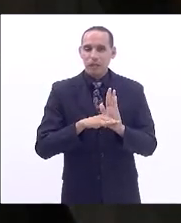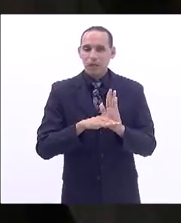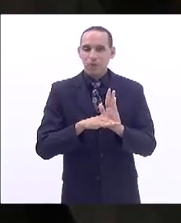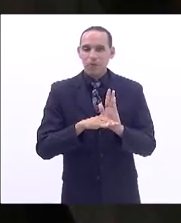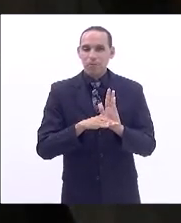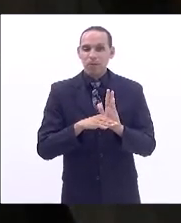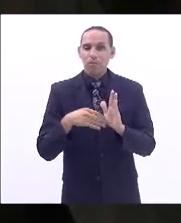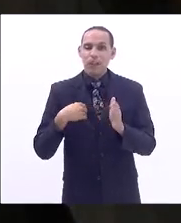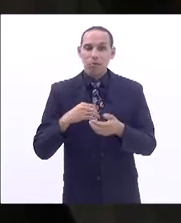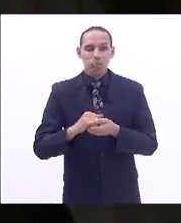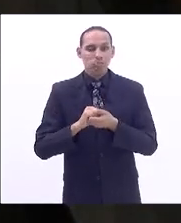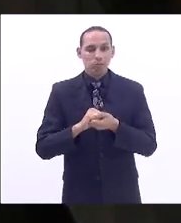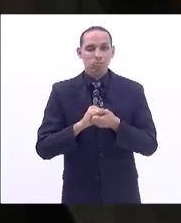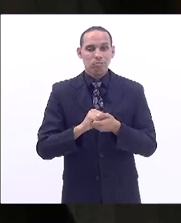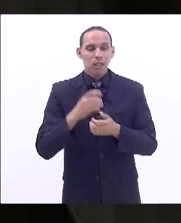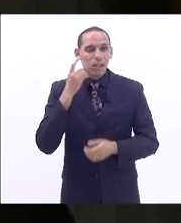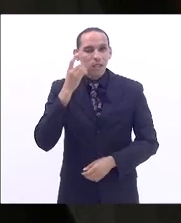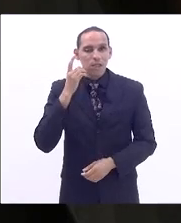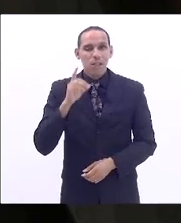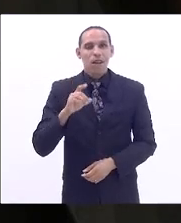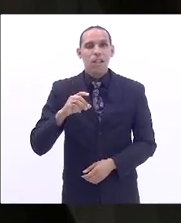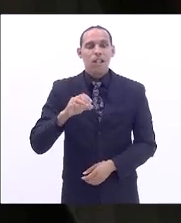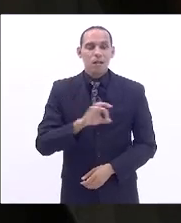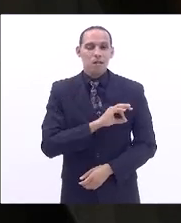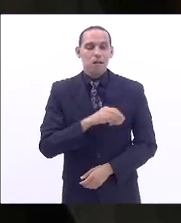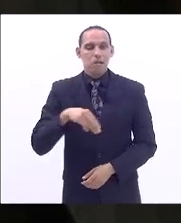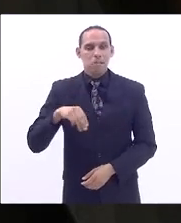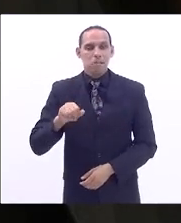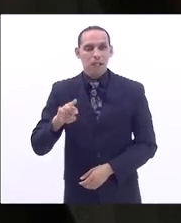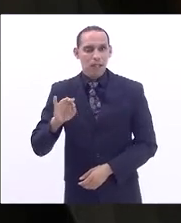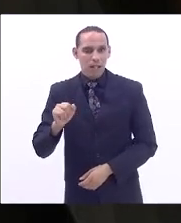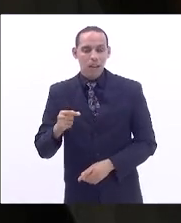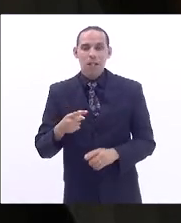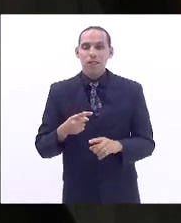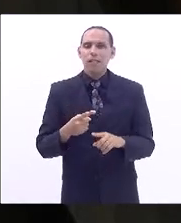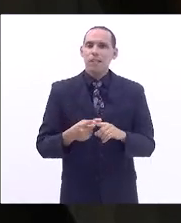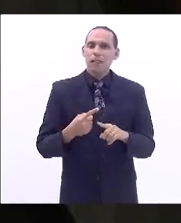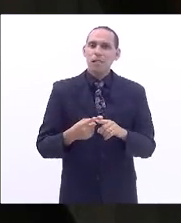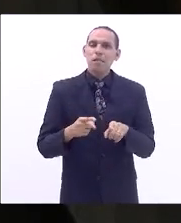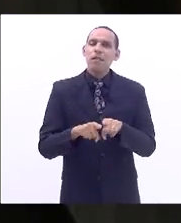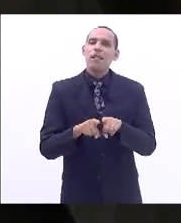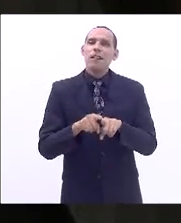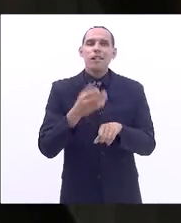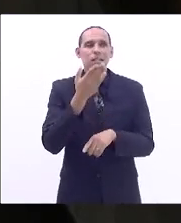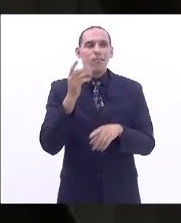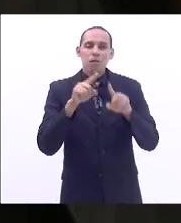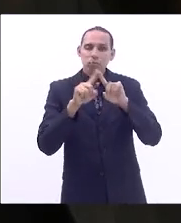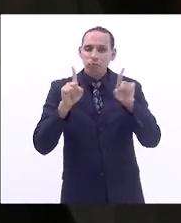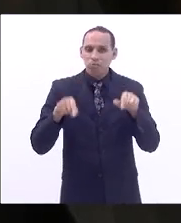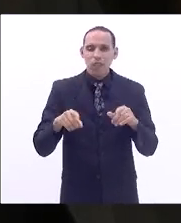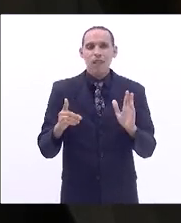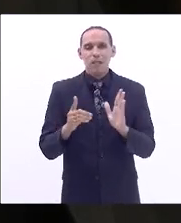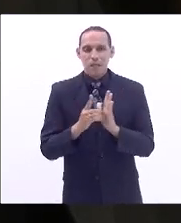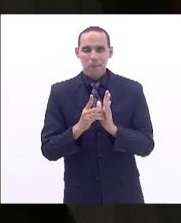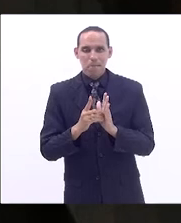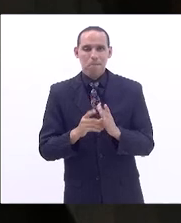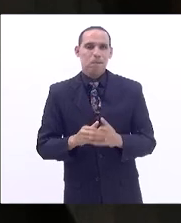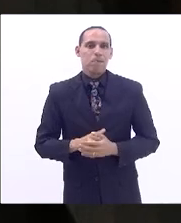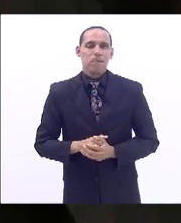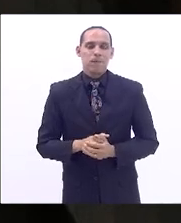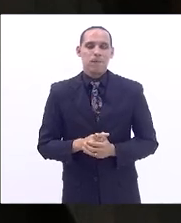saudade deputada Martha Rocha por sistematizar as iniciativa quero cumprimentar servidores e servidoras do Detran